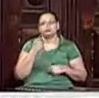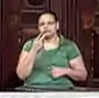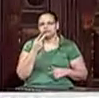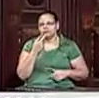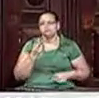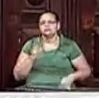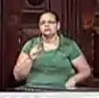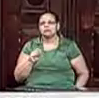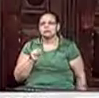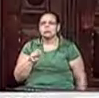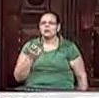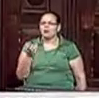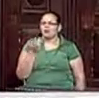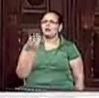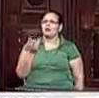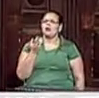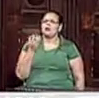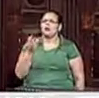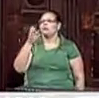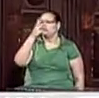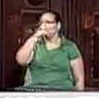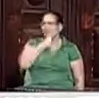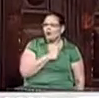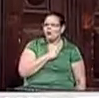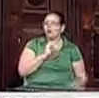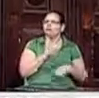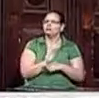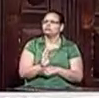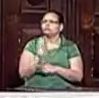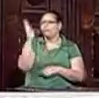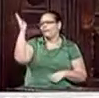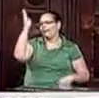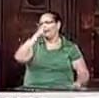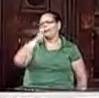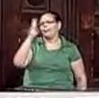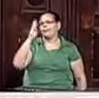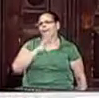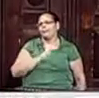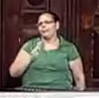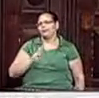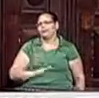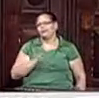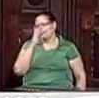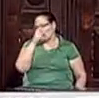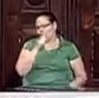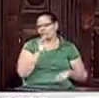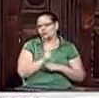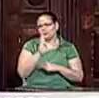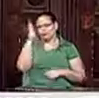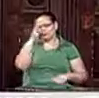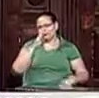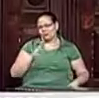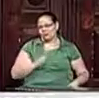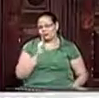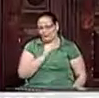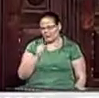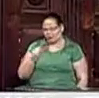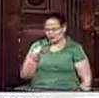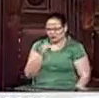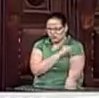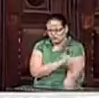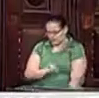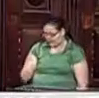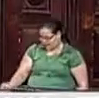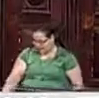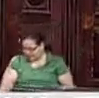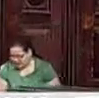proclamam que querem salvar o Brasil. Salvar o Brasil matando o Rio de